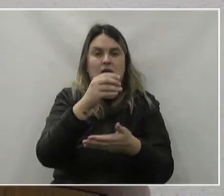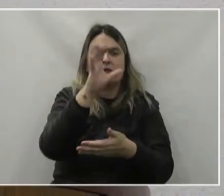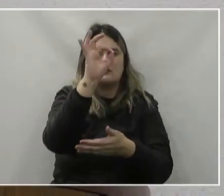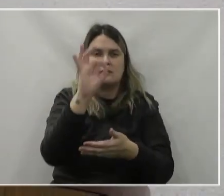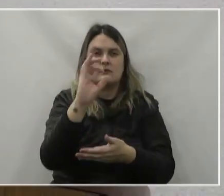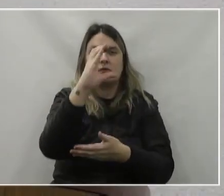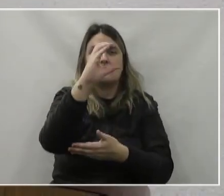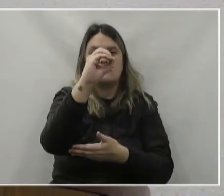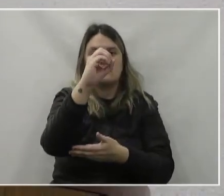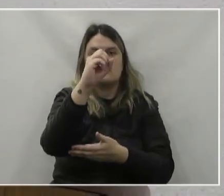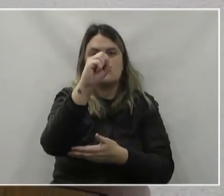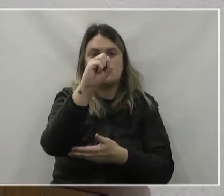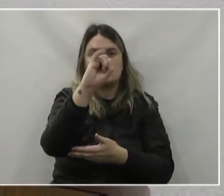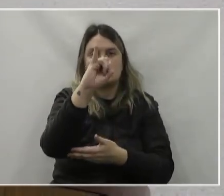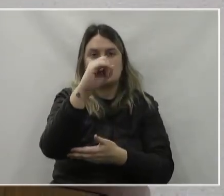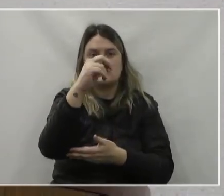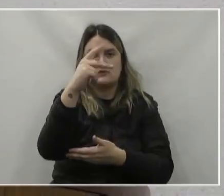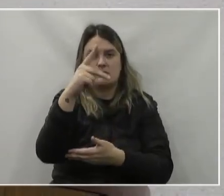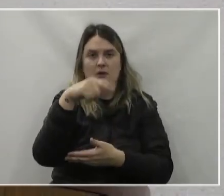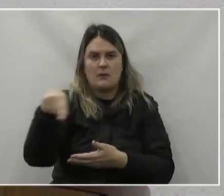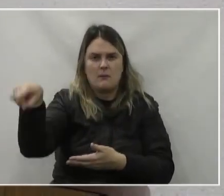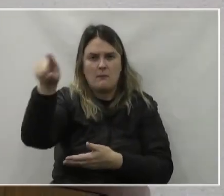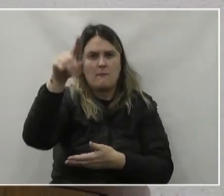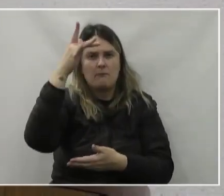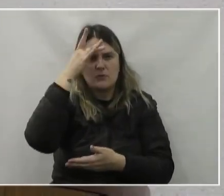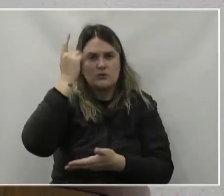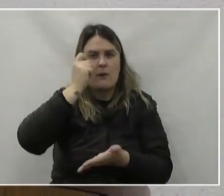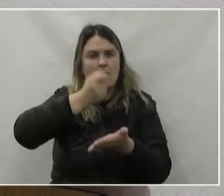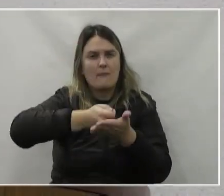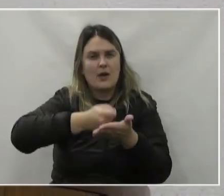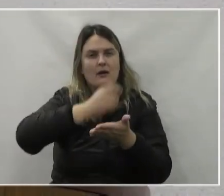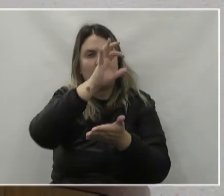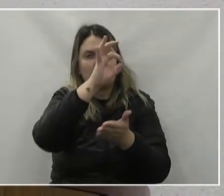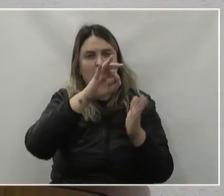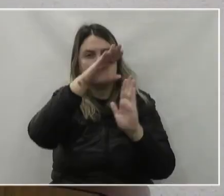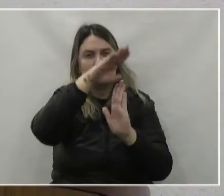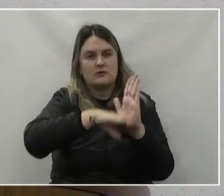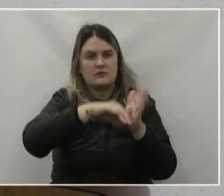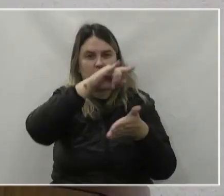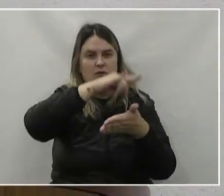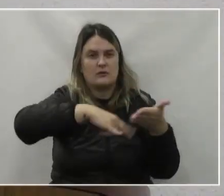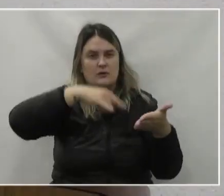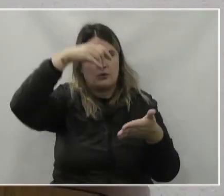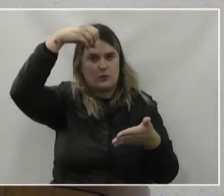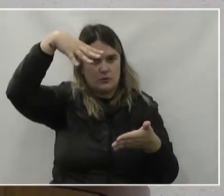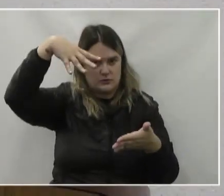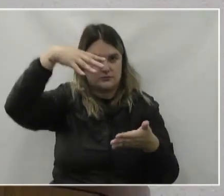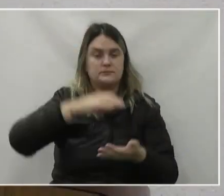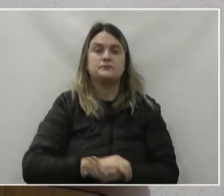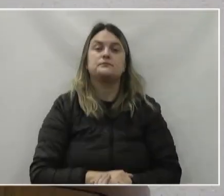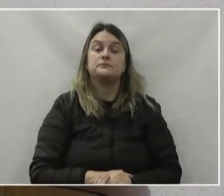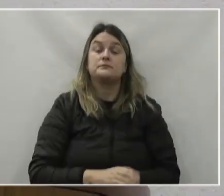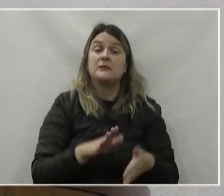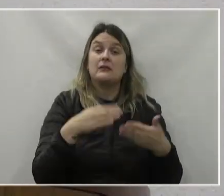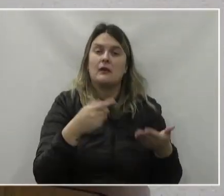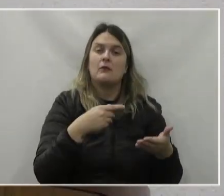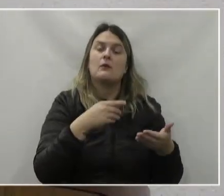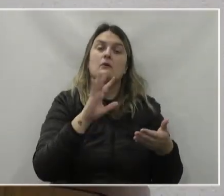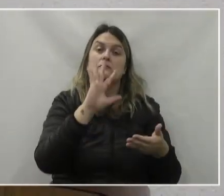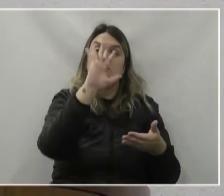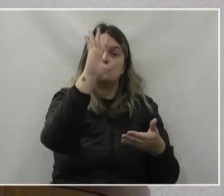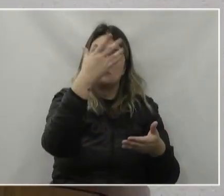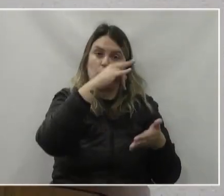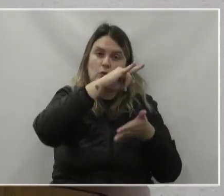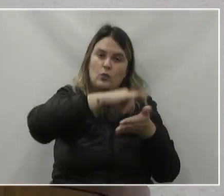iluminação pública que todos os senhores pagam mensalmente. No âmbito do processo, no